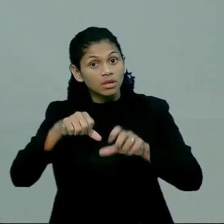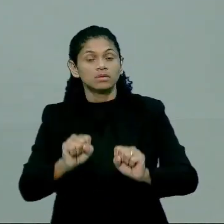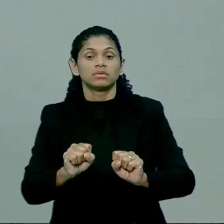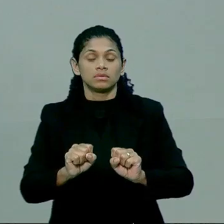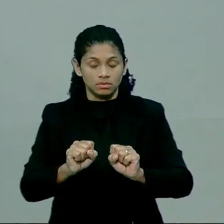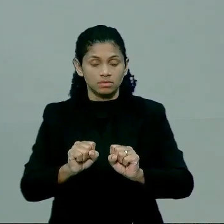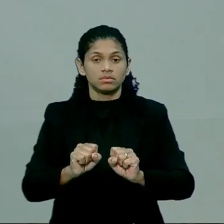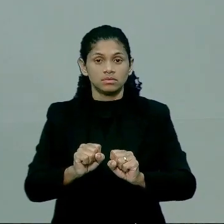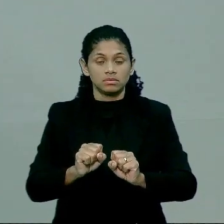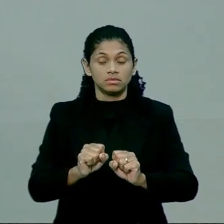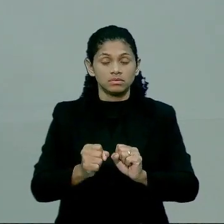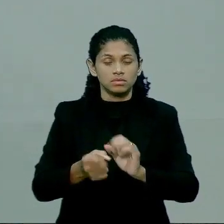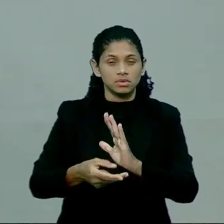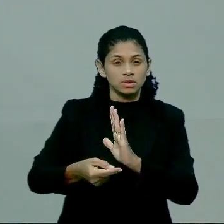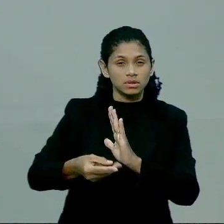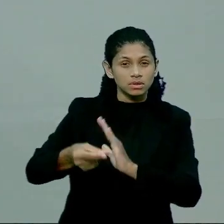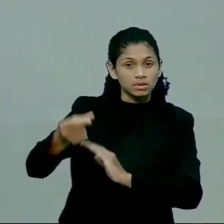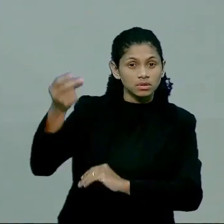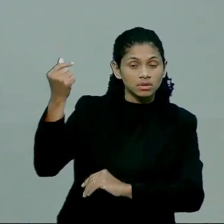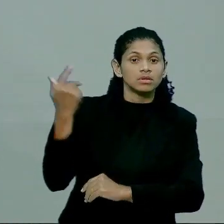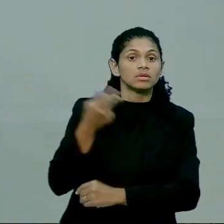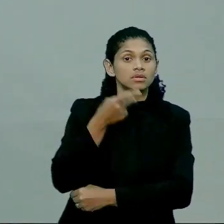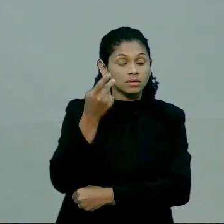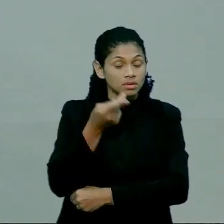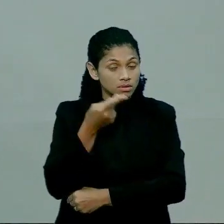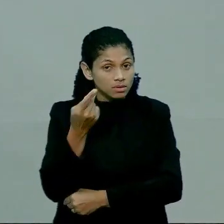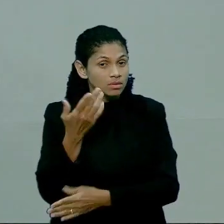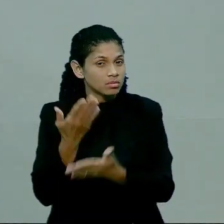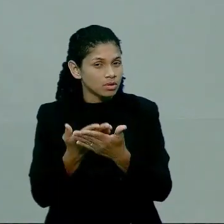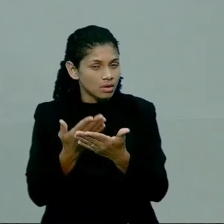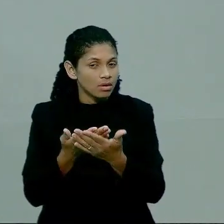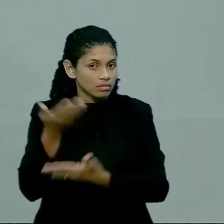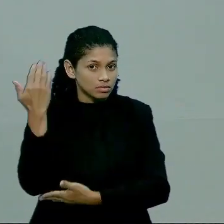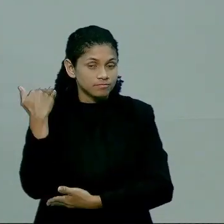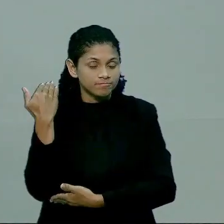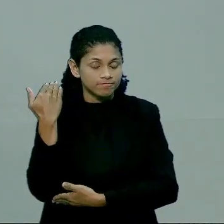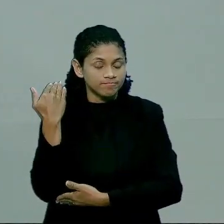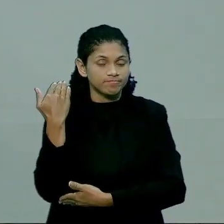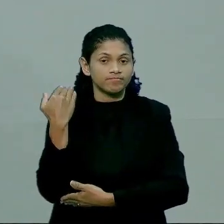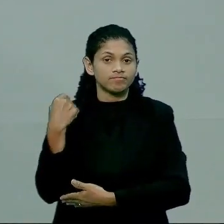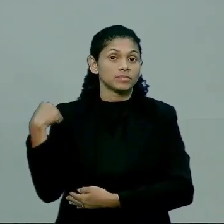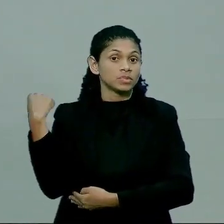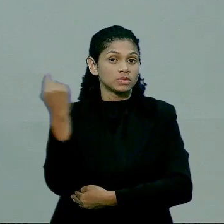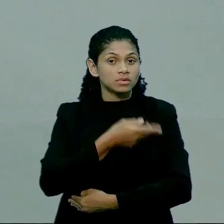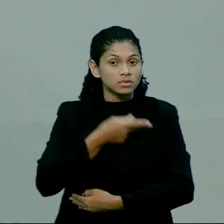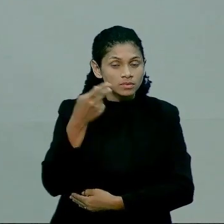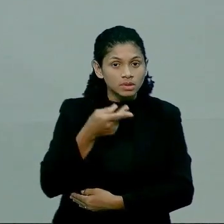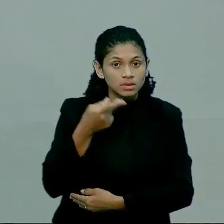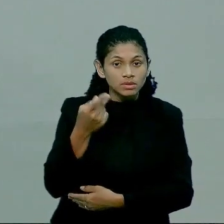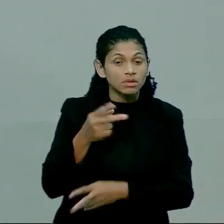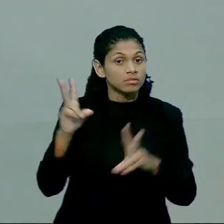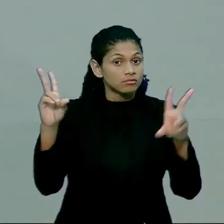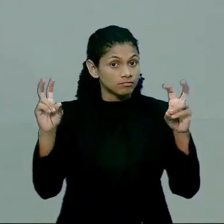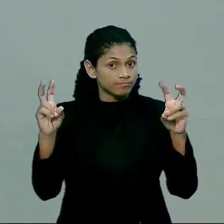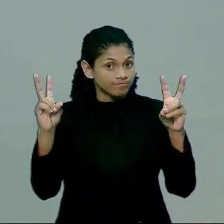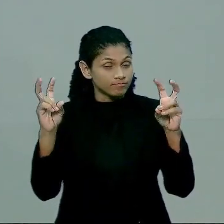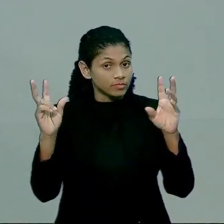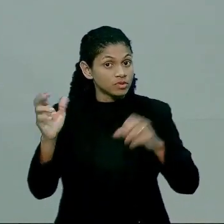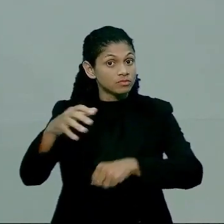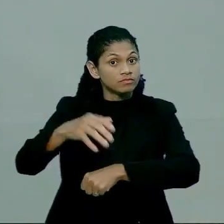diferentes funções da linguagem ou seja qual a função cumpria cada tipo né